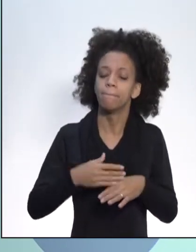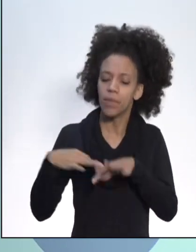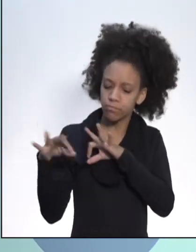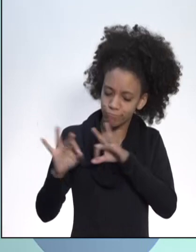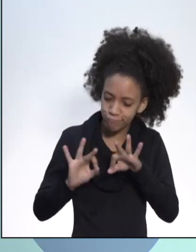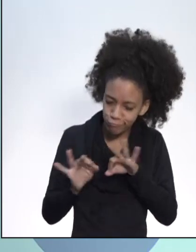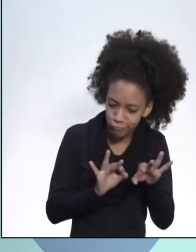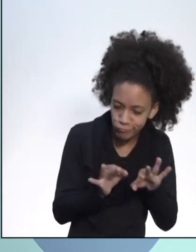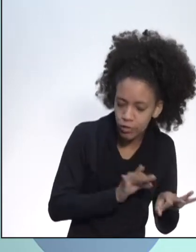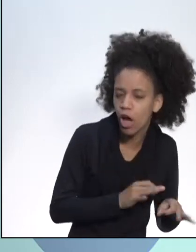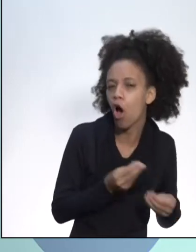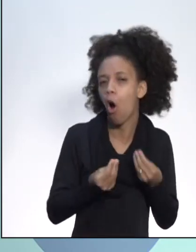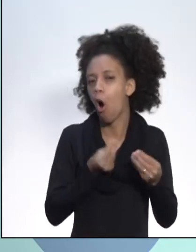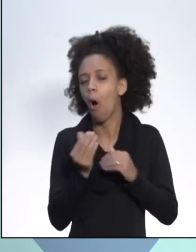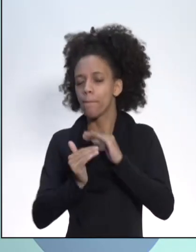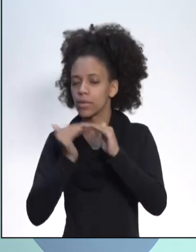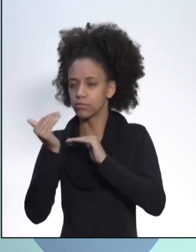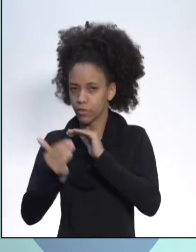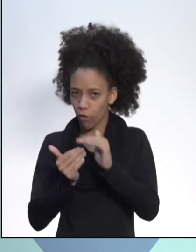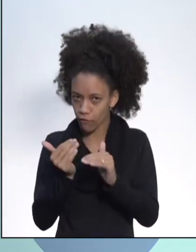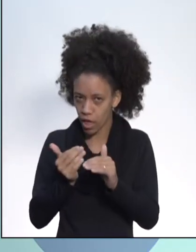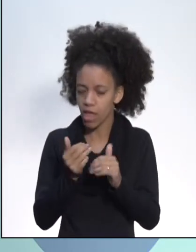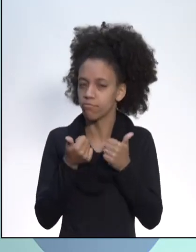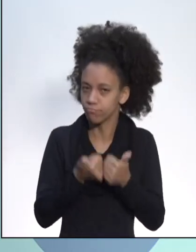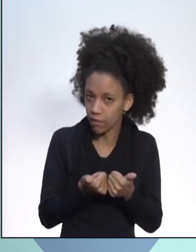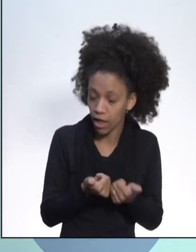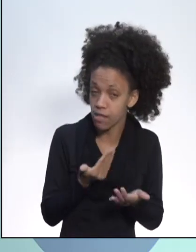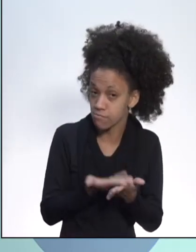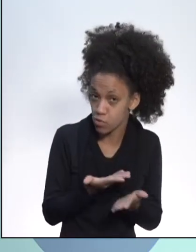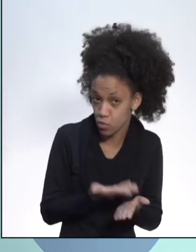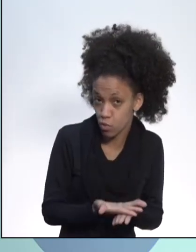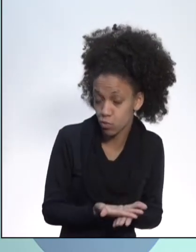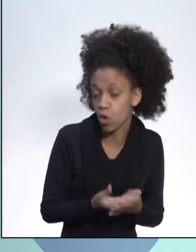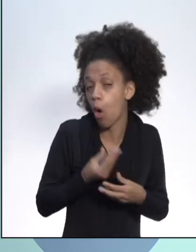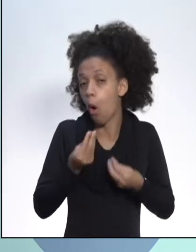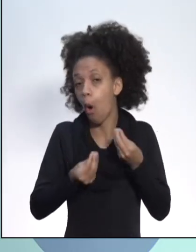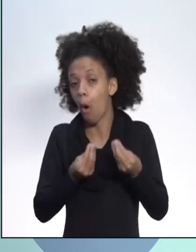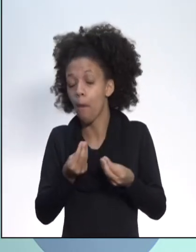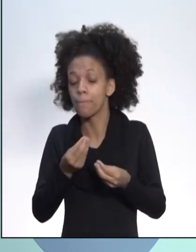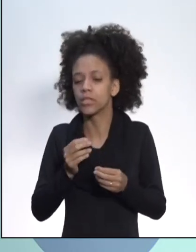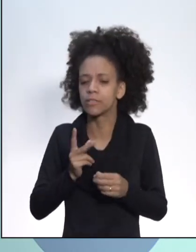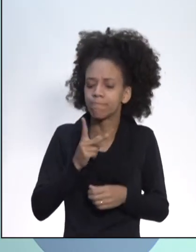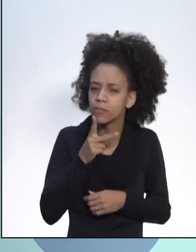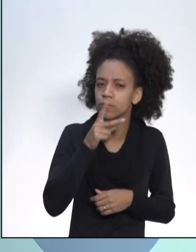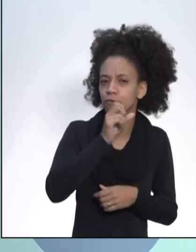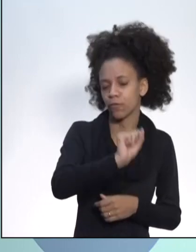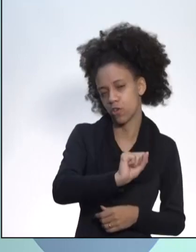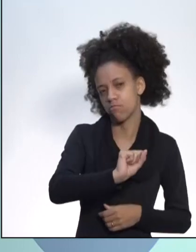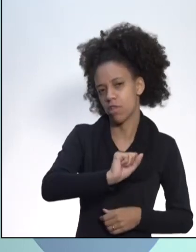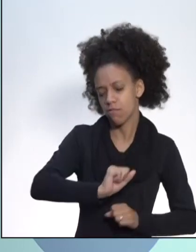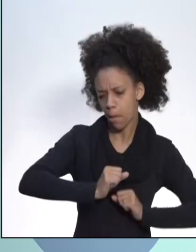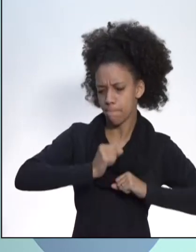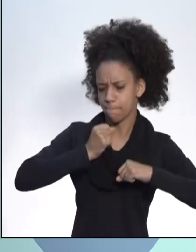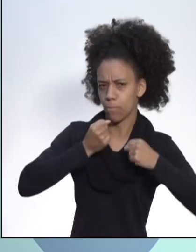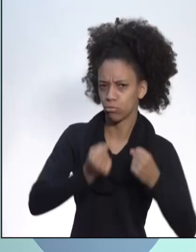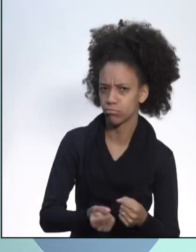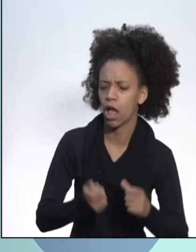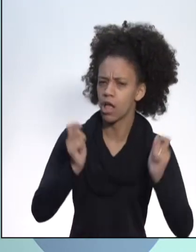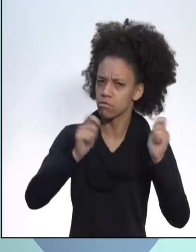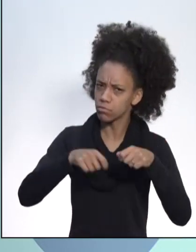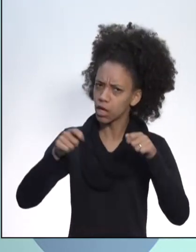vocês desenvolvem isso, tá? Esses estudos, como vocês vão potencializando e deixando essas competências